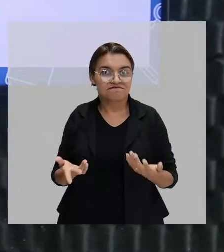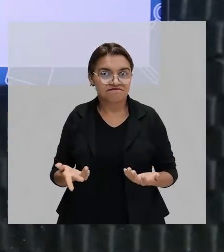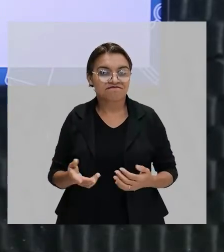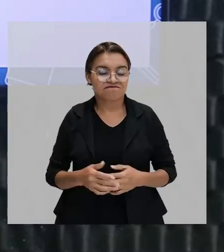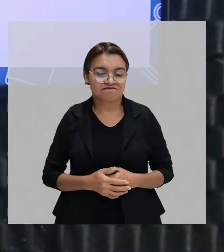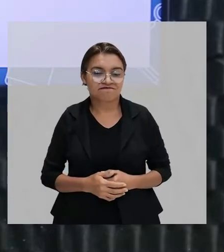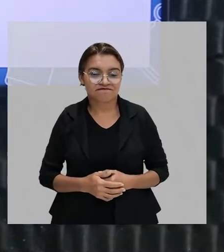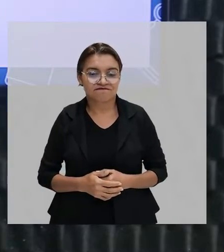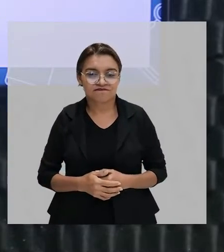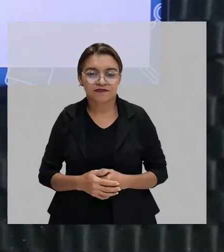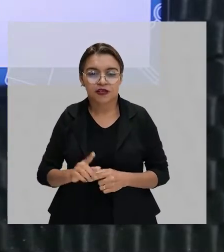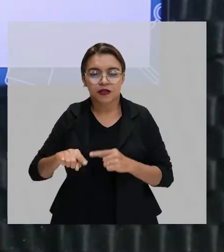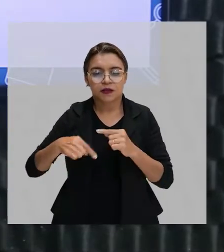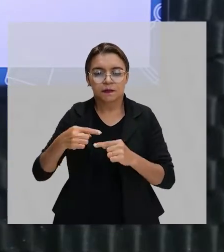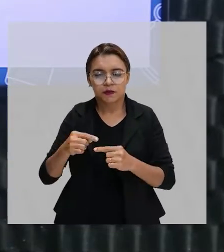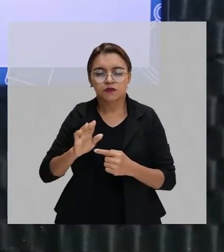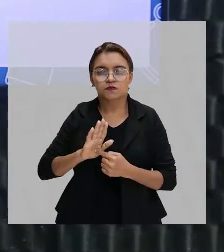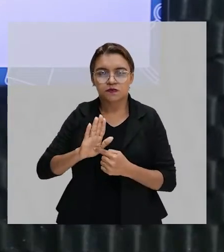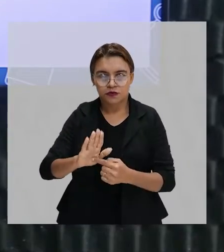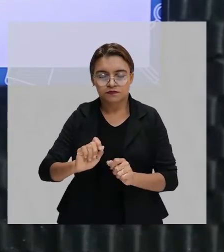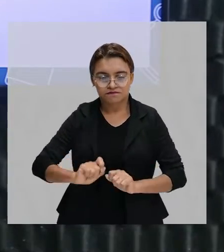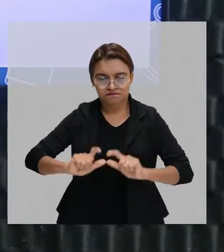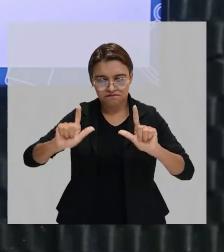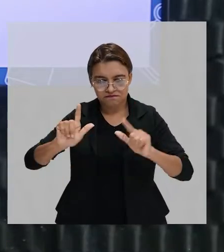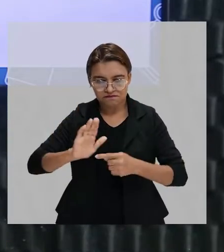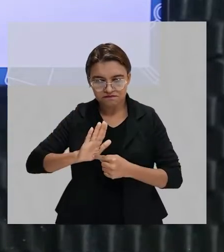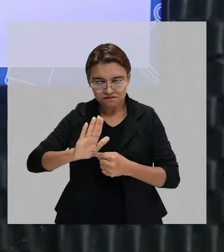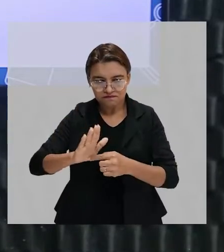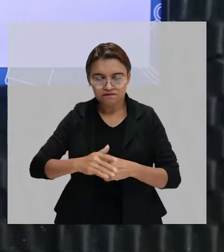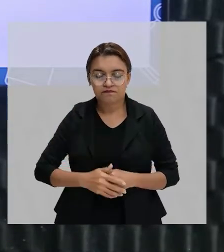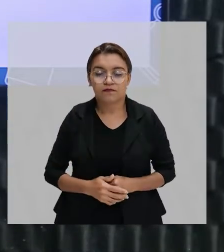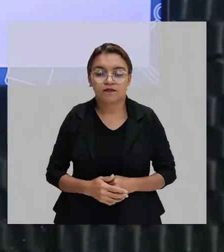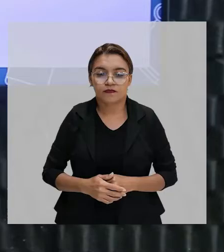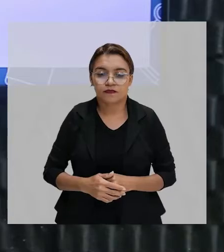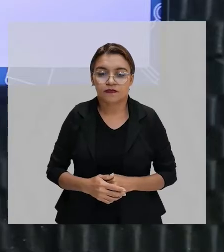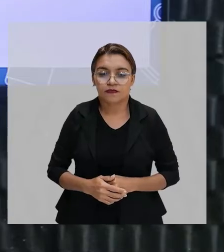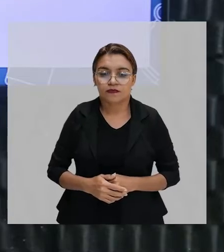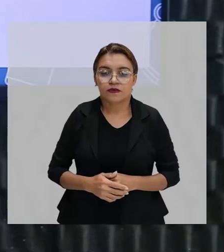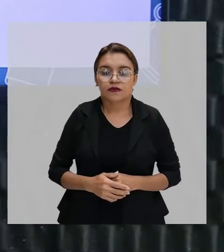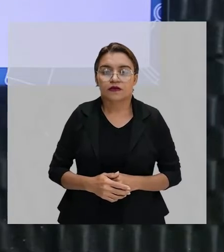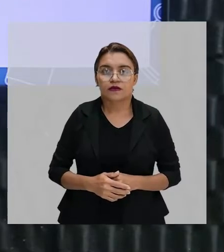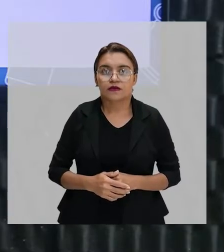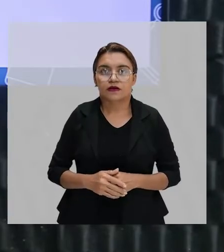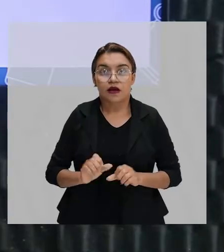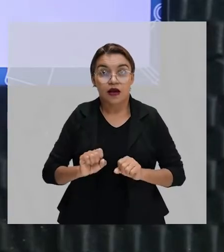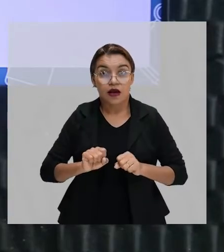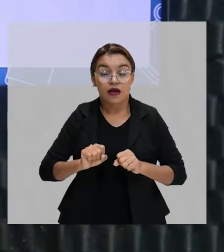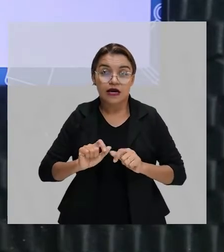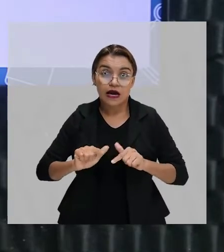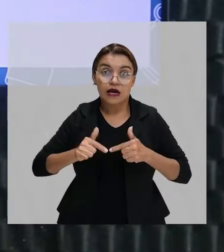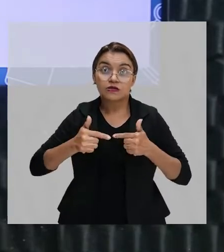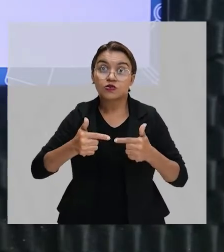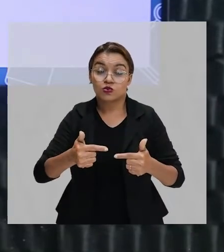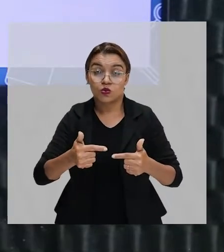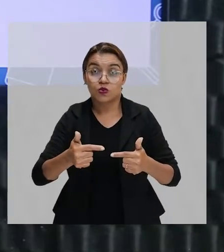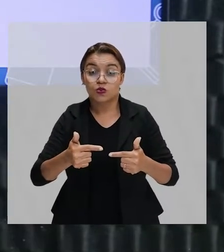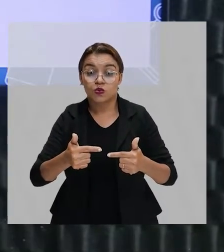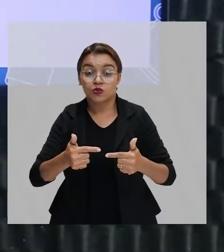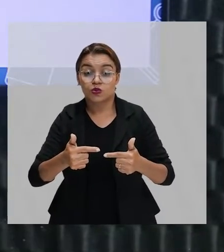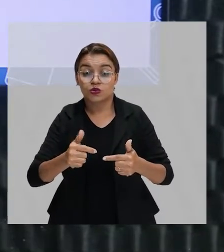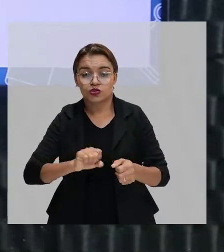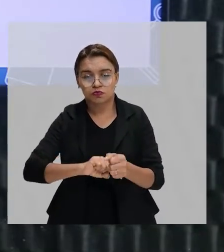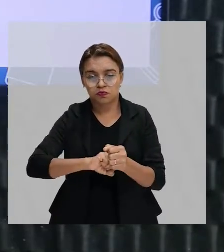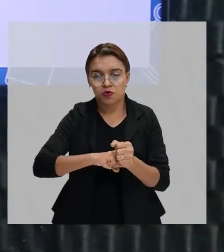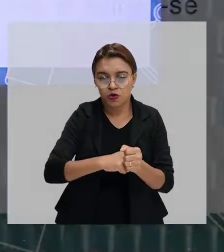perspectiva vou mostrar no próximo slide para vocês então através de ações de bloqueio por exemplo